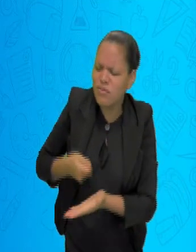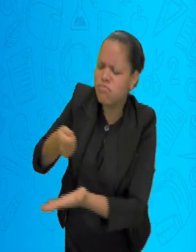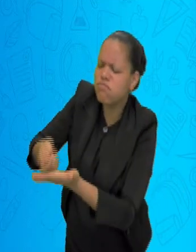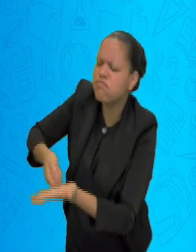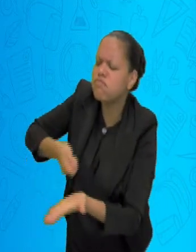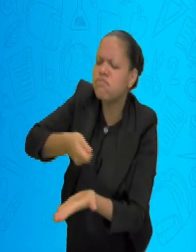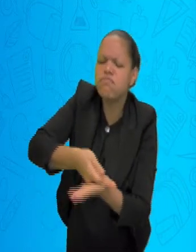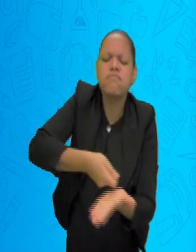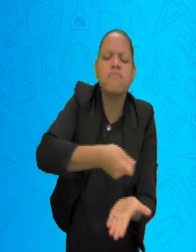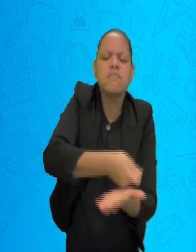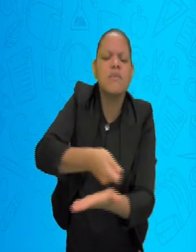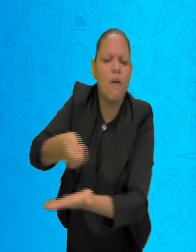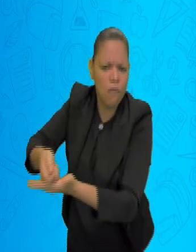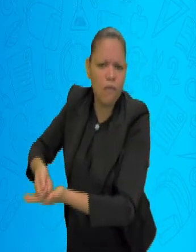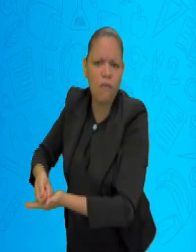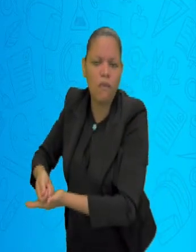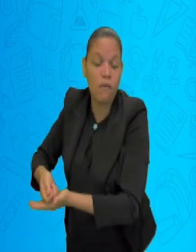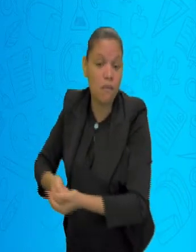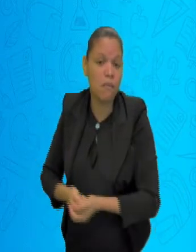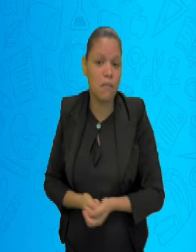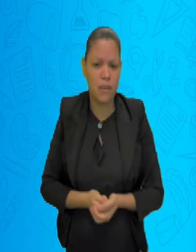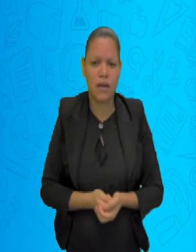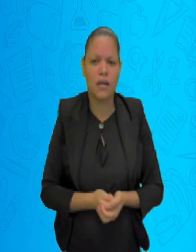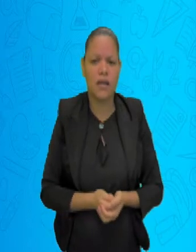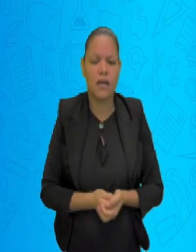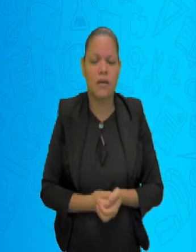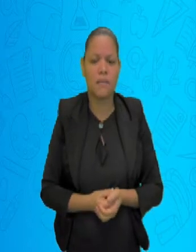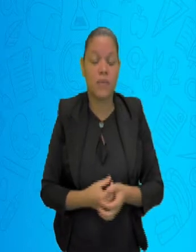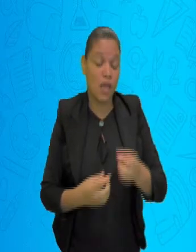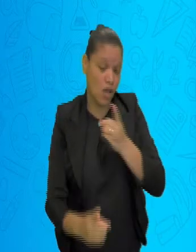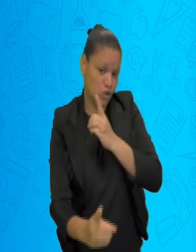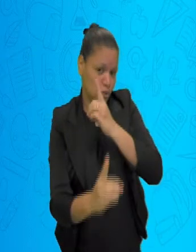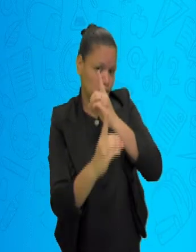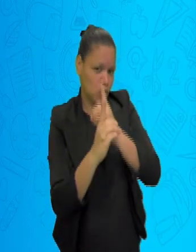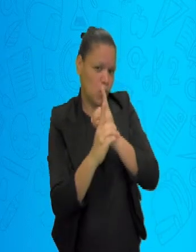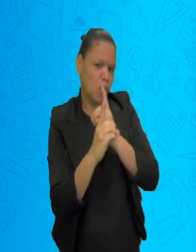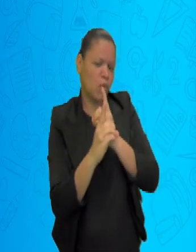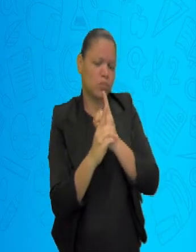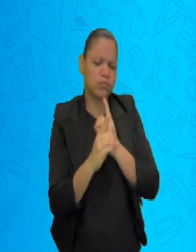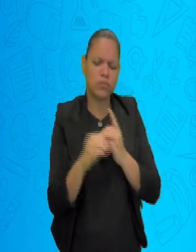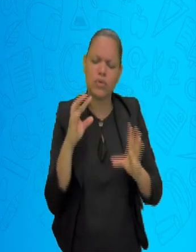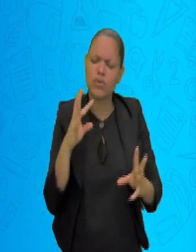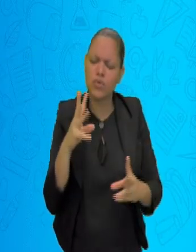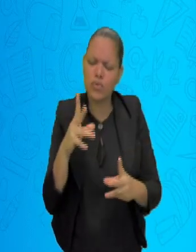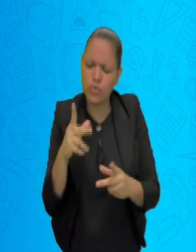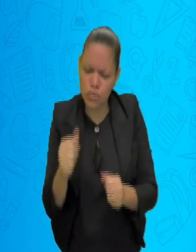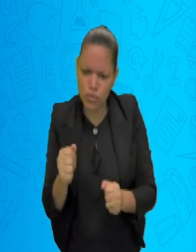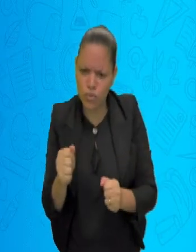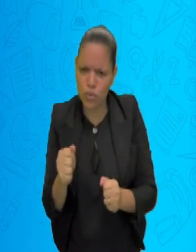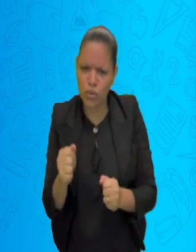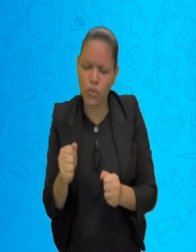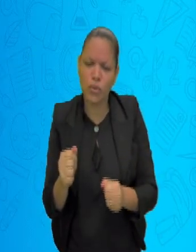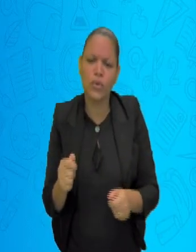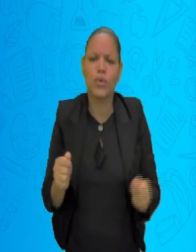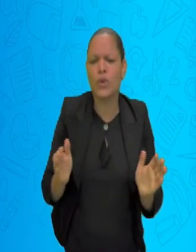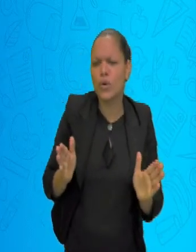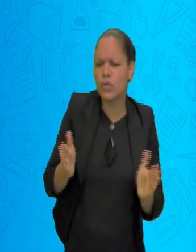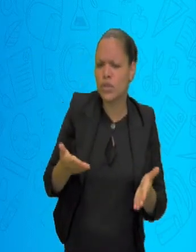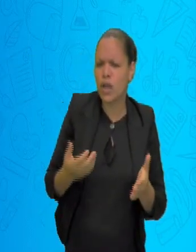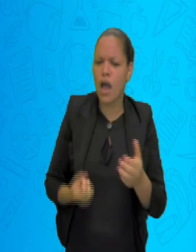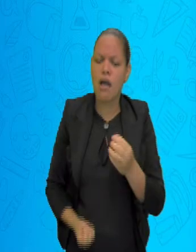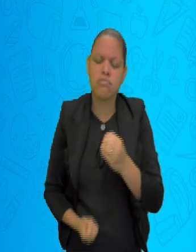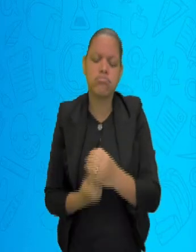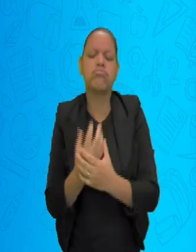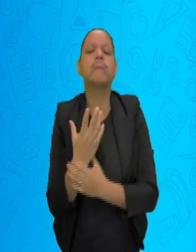fim todos esses setores, é onde nós vamos encontrar os produtos prontos. Vamos olhar aqui algumas características. Dentro